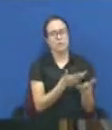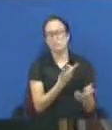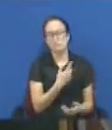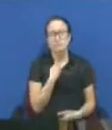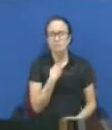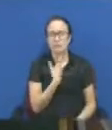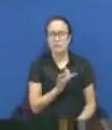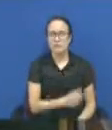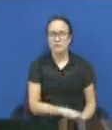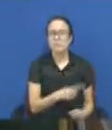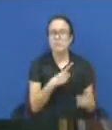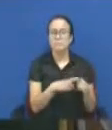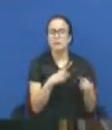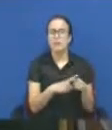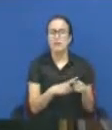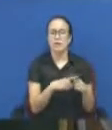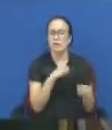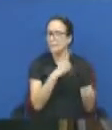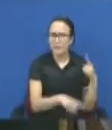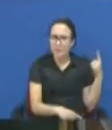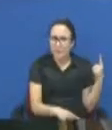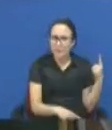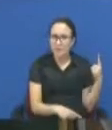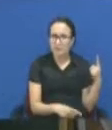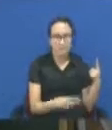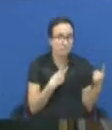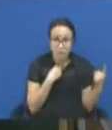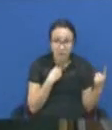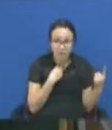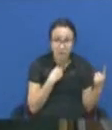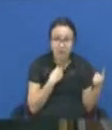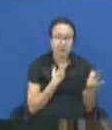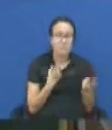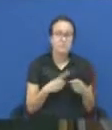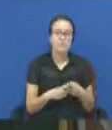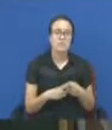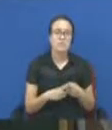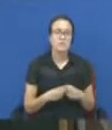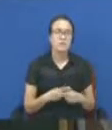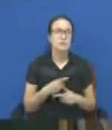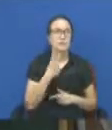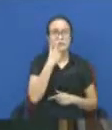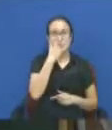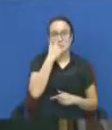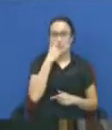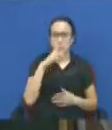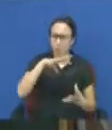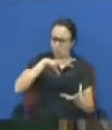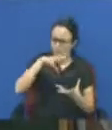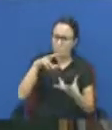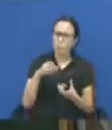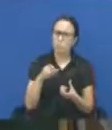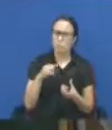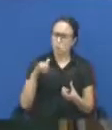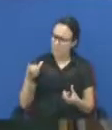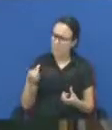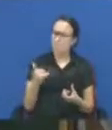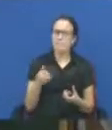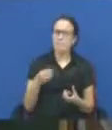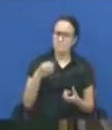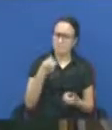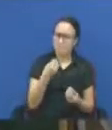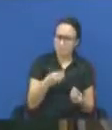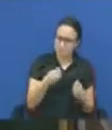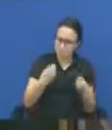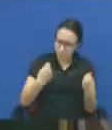né? Não dá. Eu acredito num mundo em que as oportunidades têm que ser iguais para todos. Acredito num